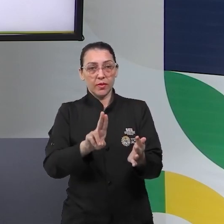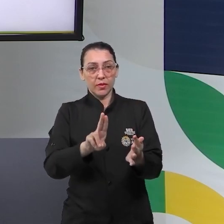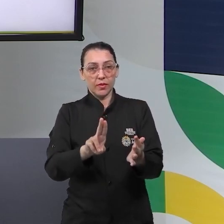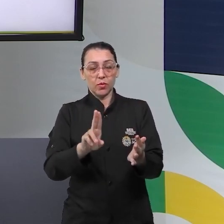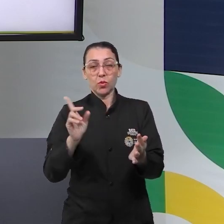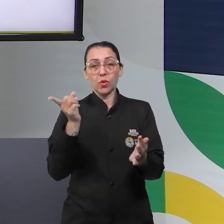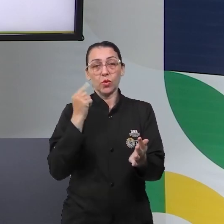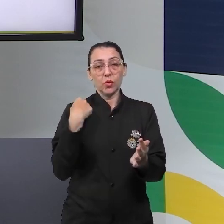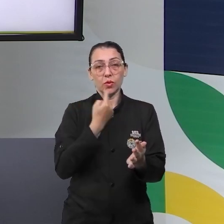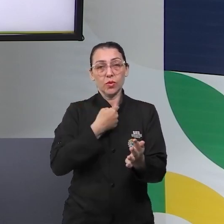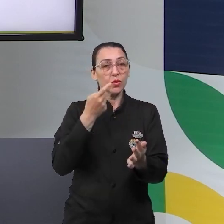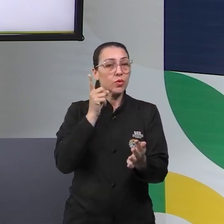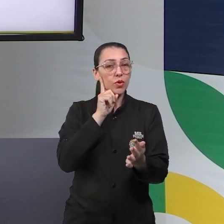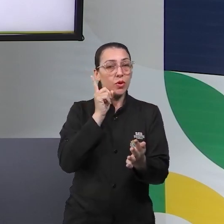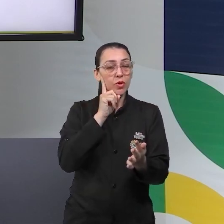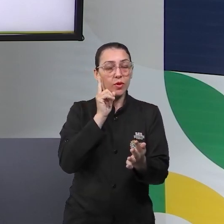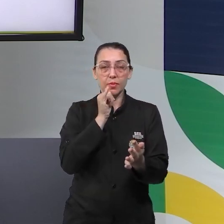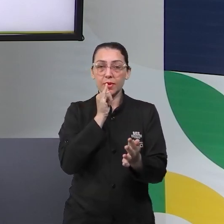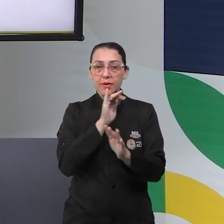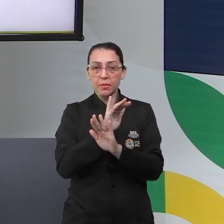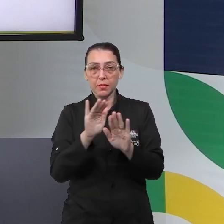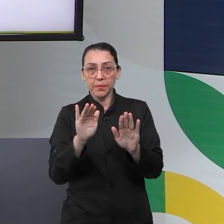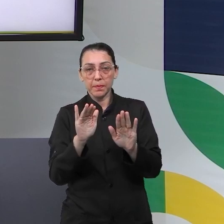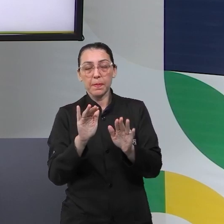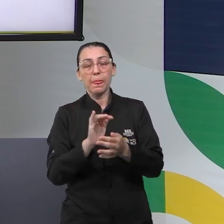no nosso dia a dia, vamos dizer assim.